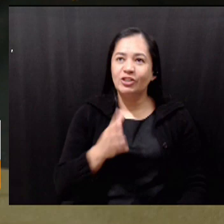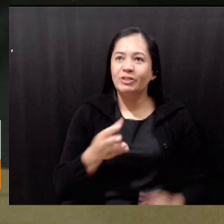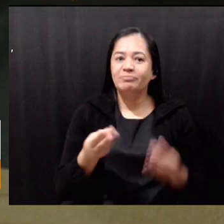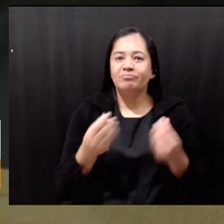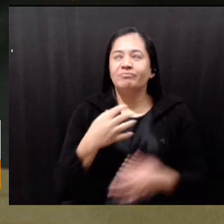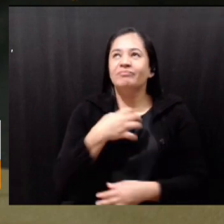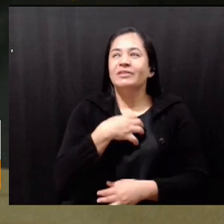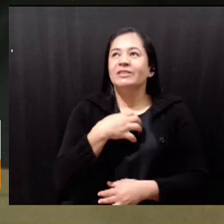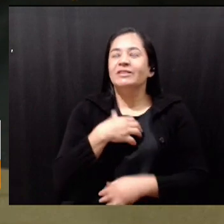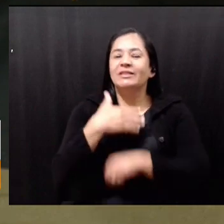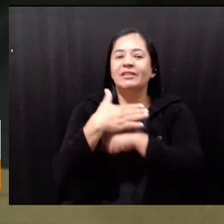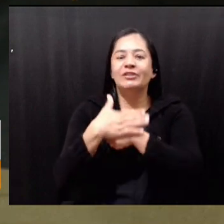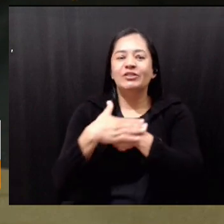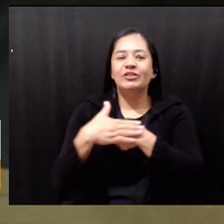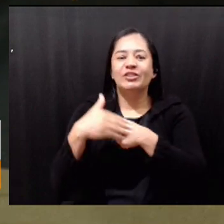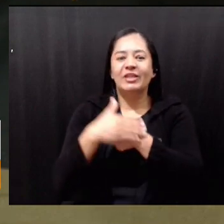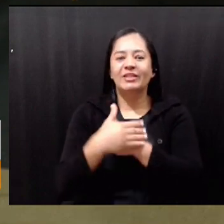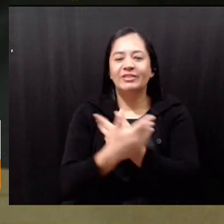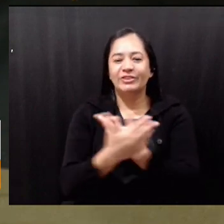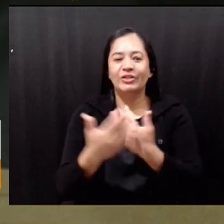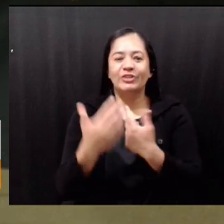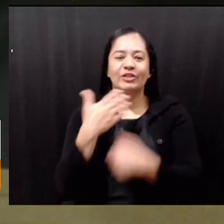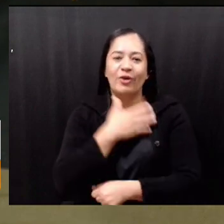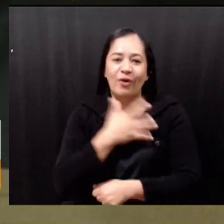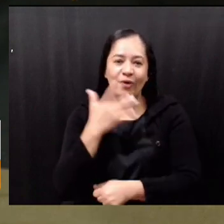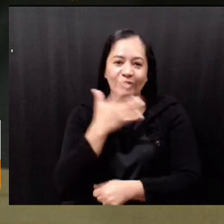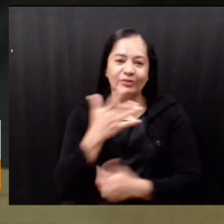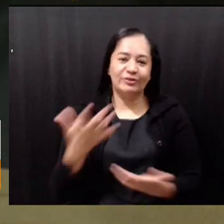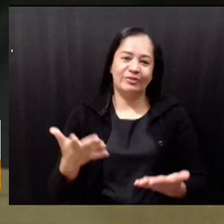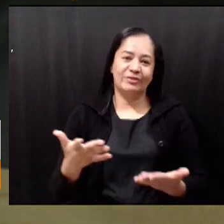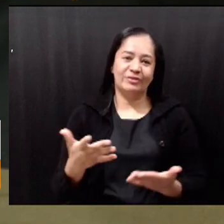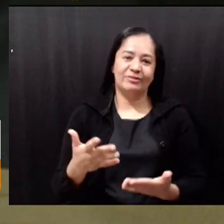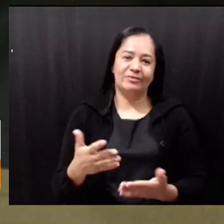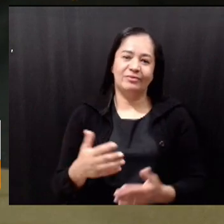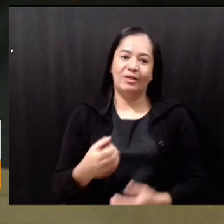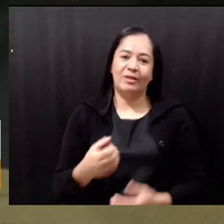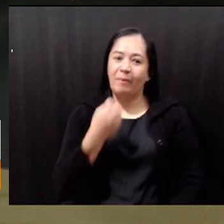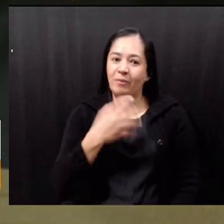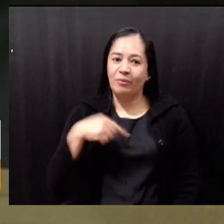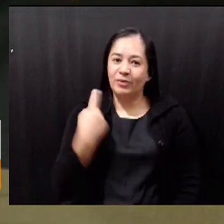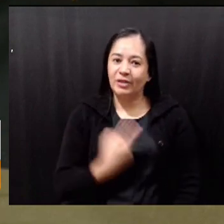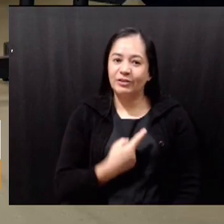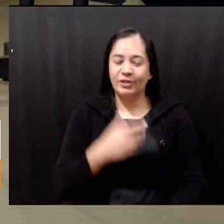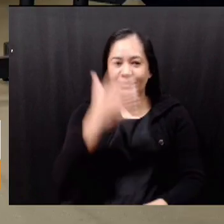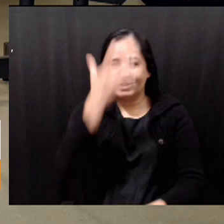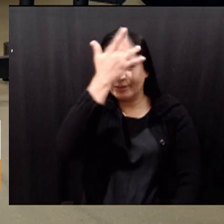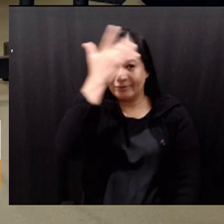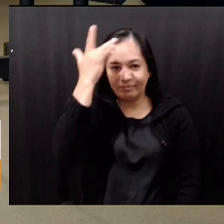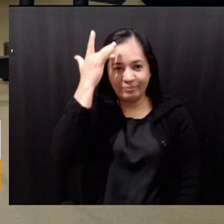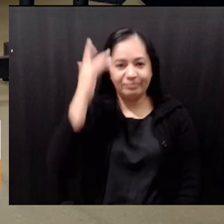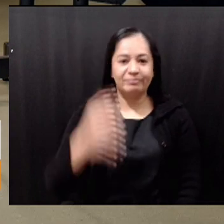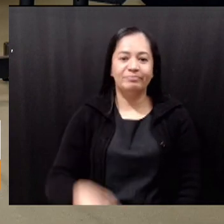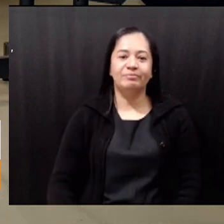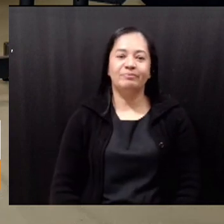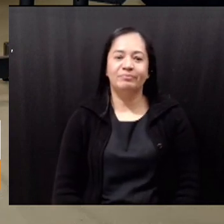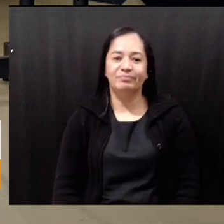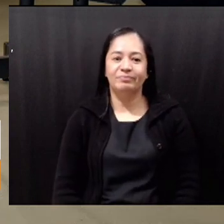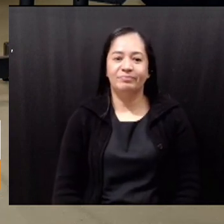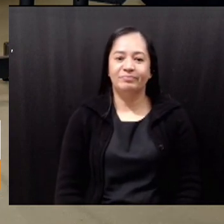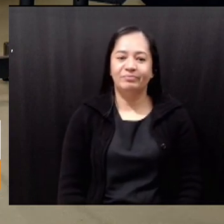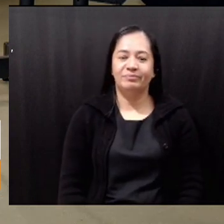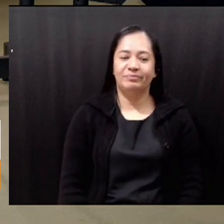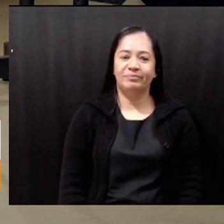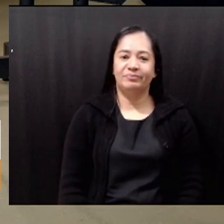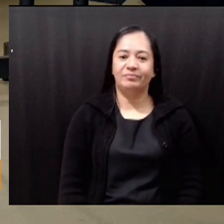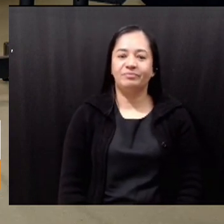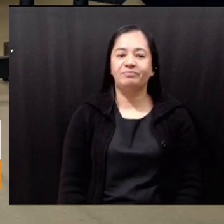carinho, de coisa gostosa, de coisa boa, e faz bem para nossa saúde mental, não é? Muito. Uhum. Muito, faz muito